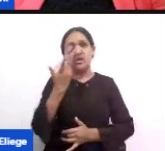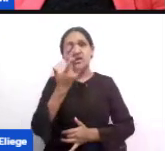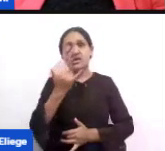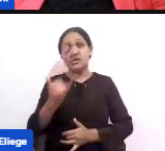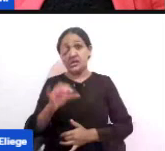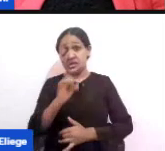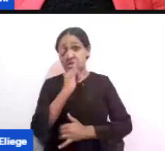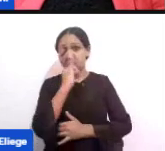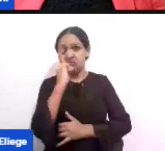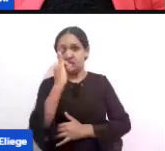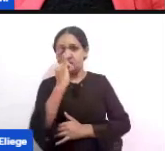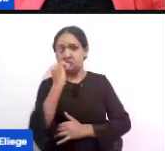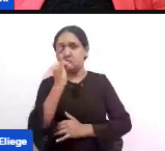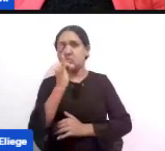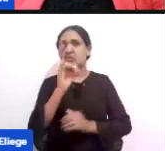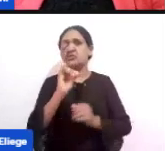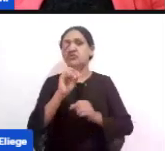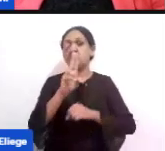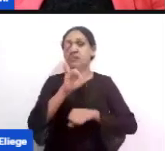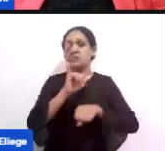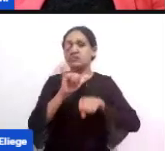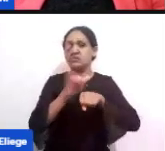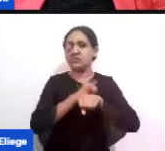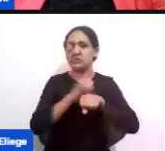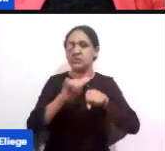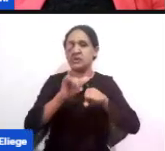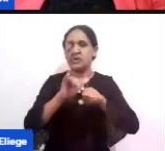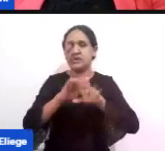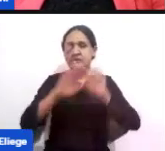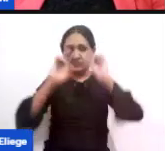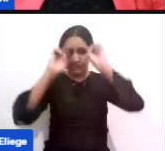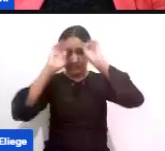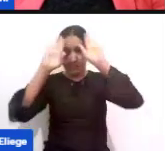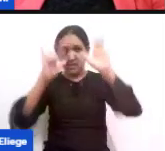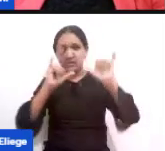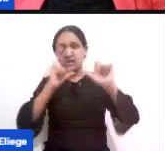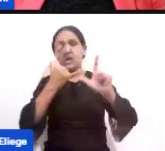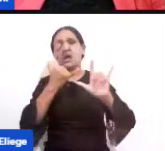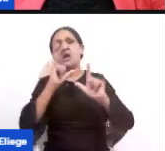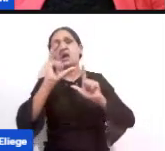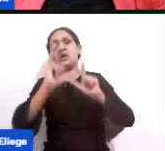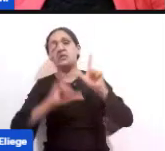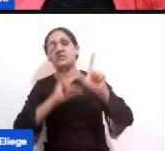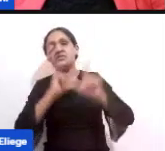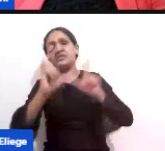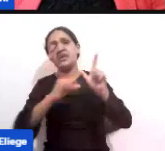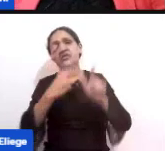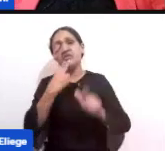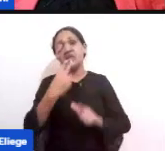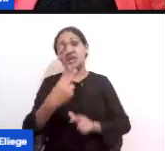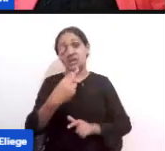que despertam a ludicidade no aprendizado da língua materna.